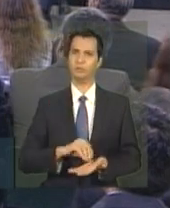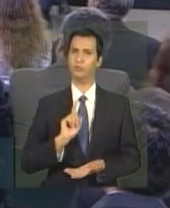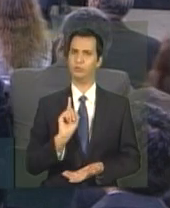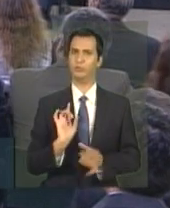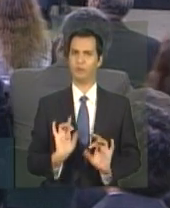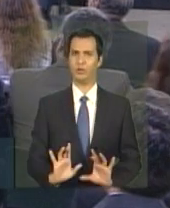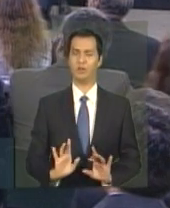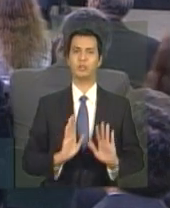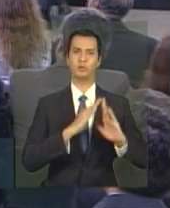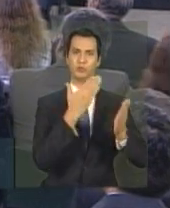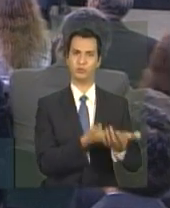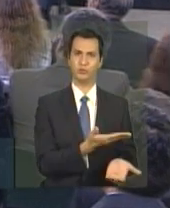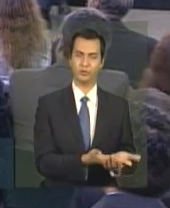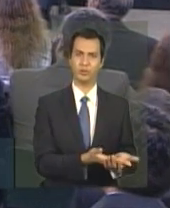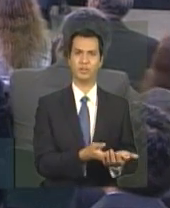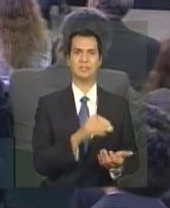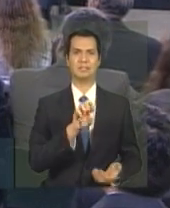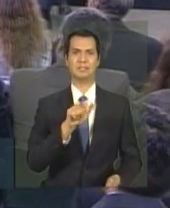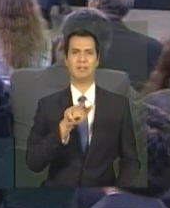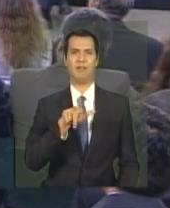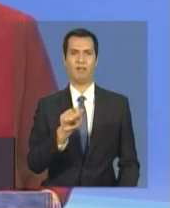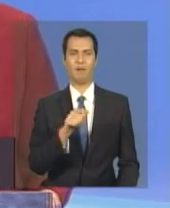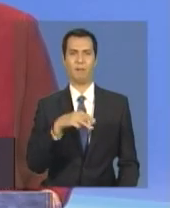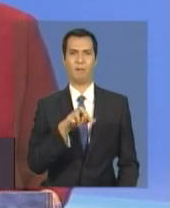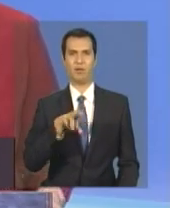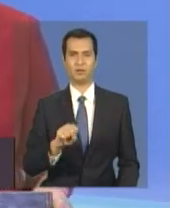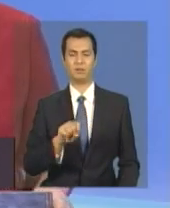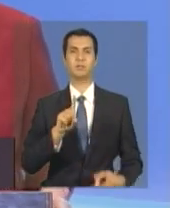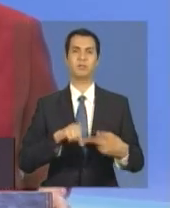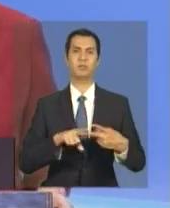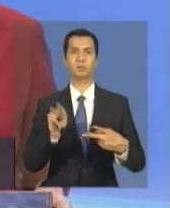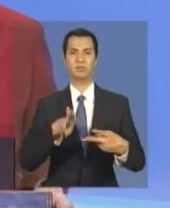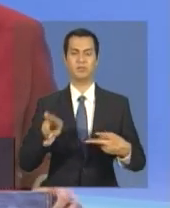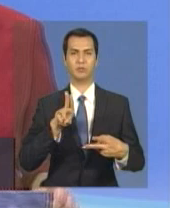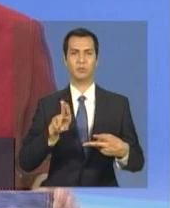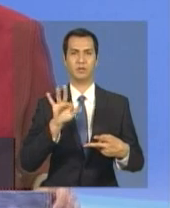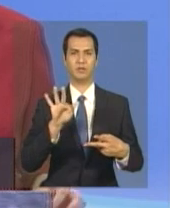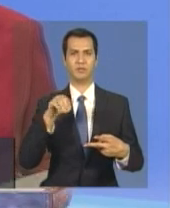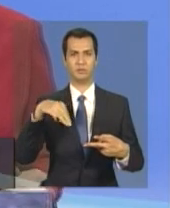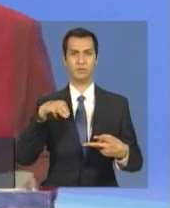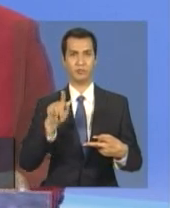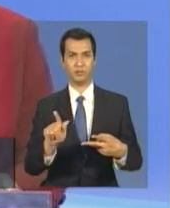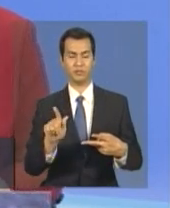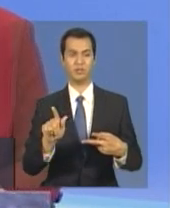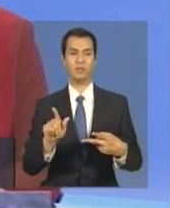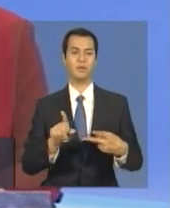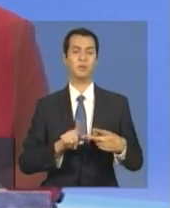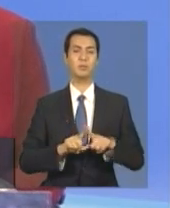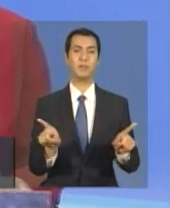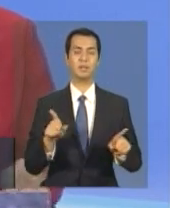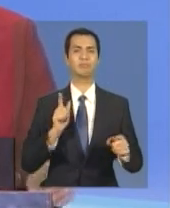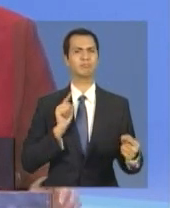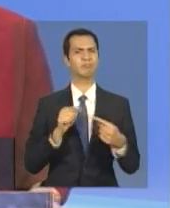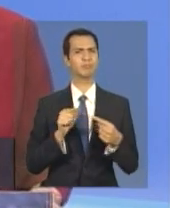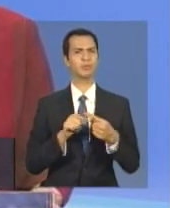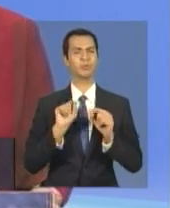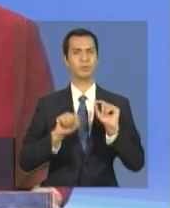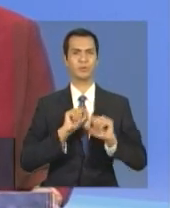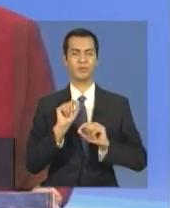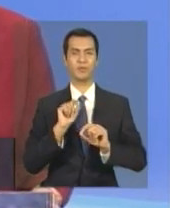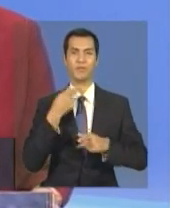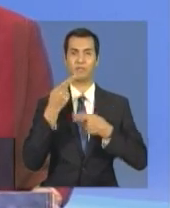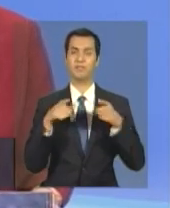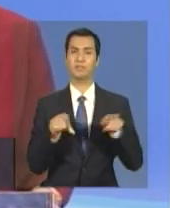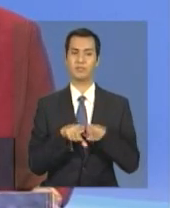Stella Maris nem a Universidade Federal de Minas Gerais. As coincidências são muitas na vida aqui. Fala-se